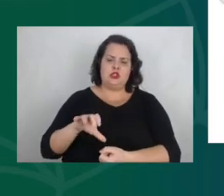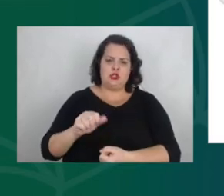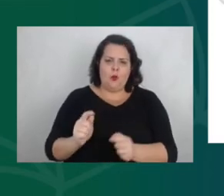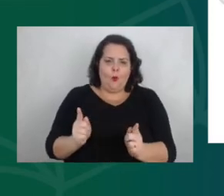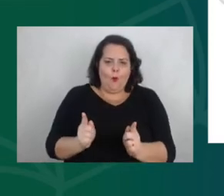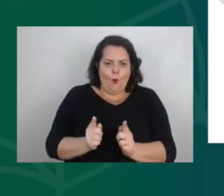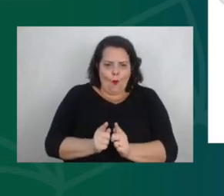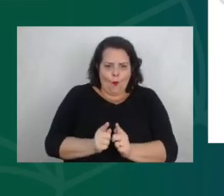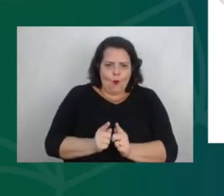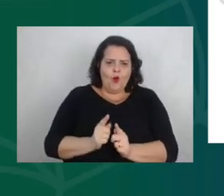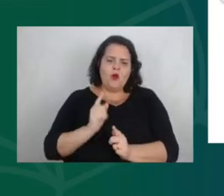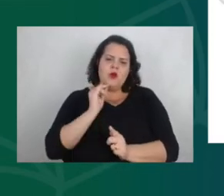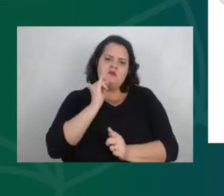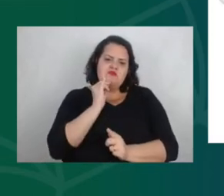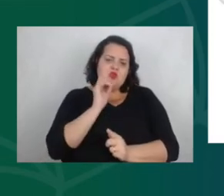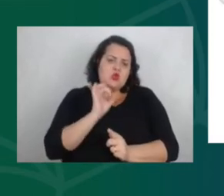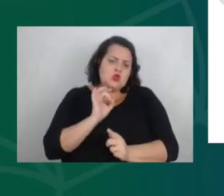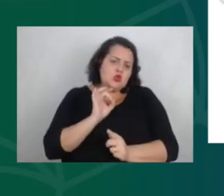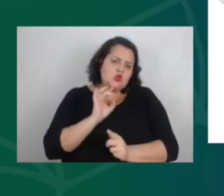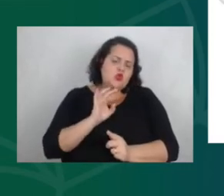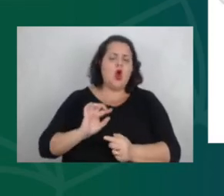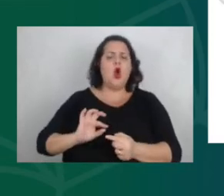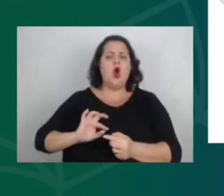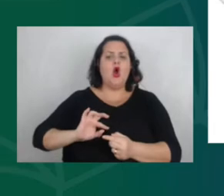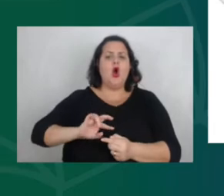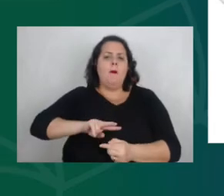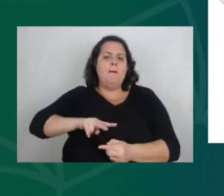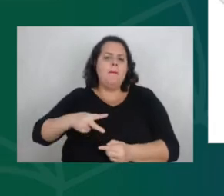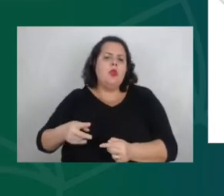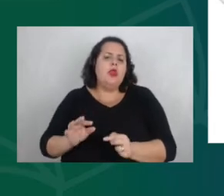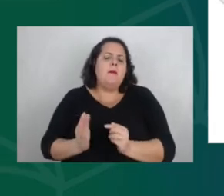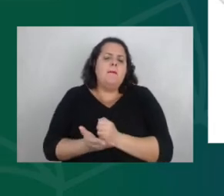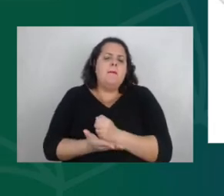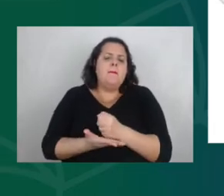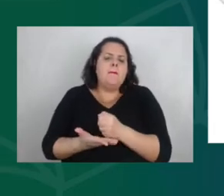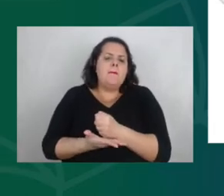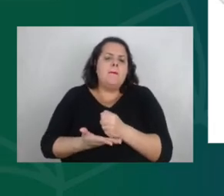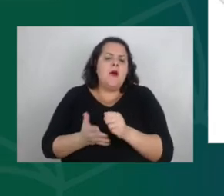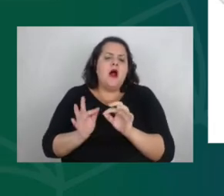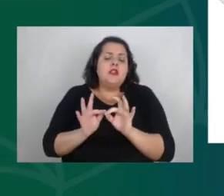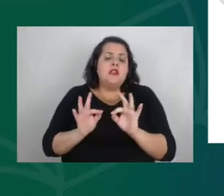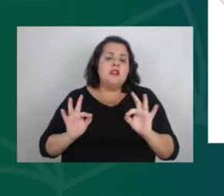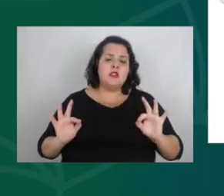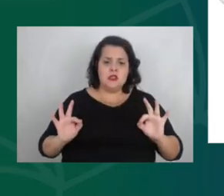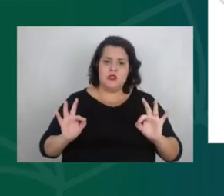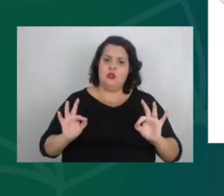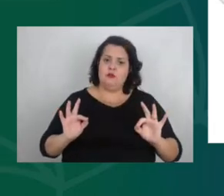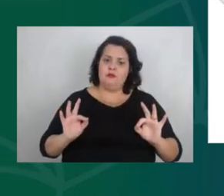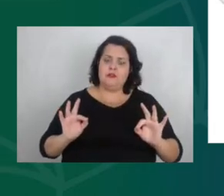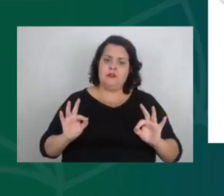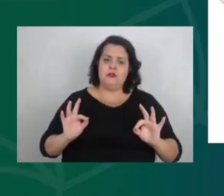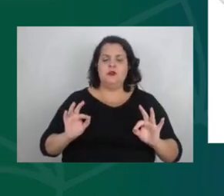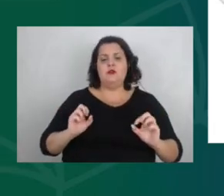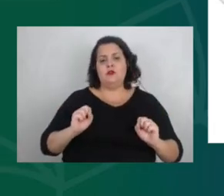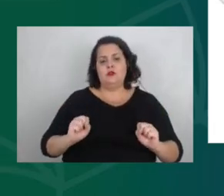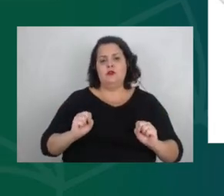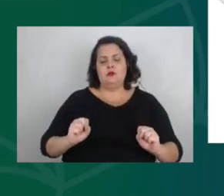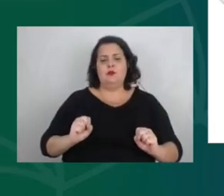onde há apenas uma mudança de base, mas essa única mudança de base levar a